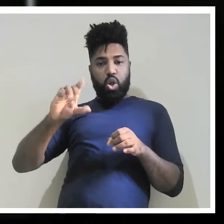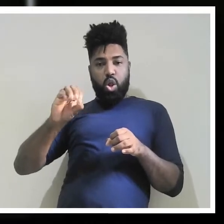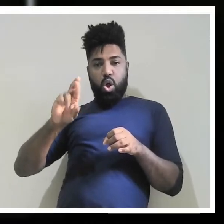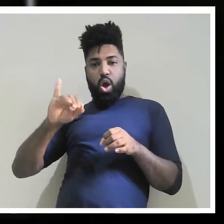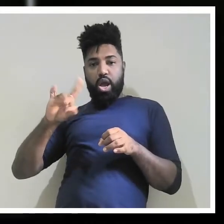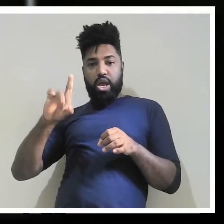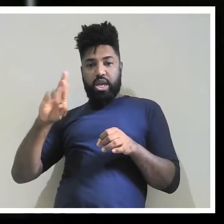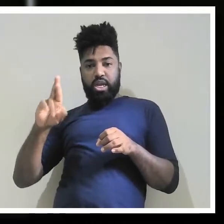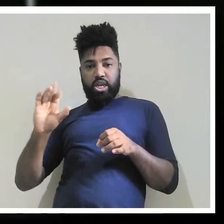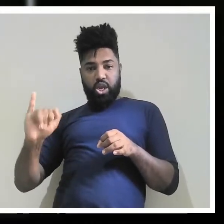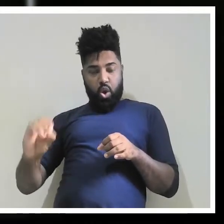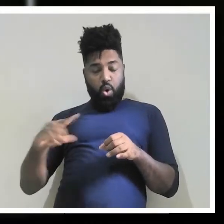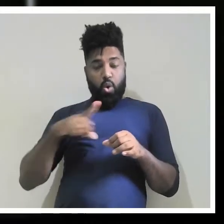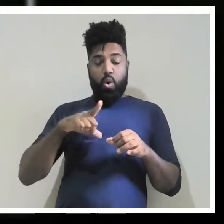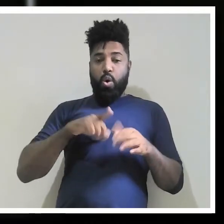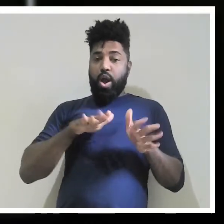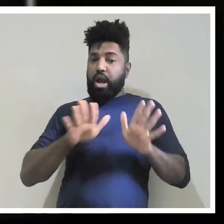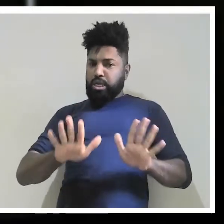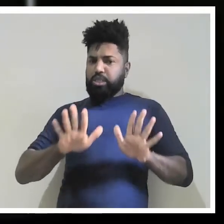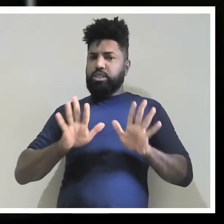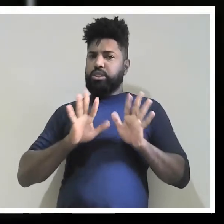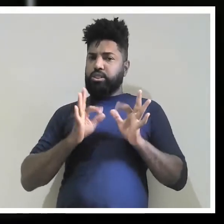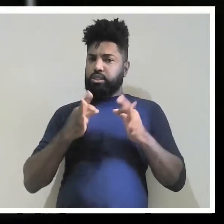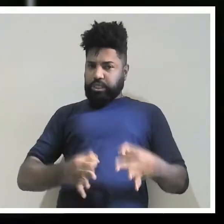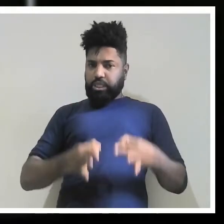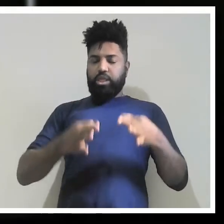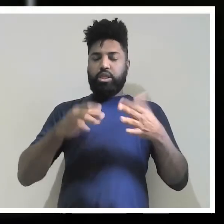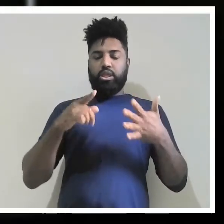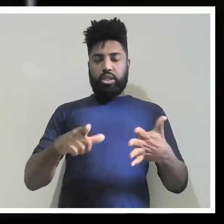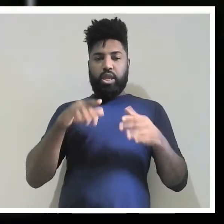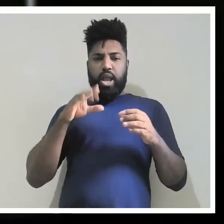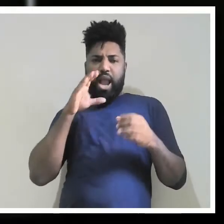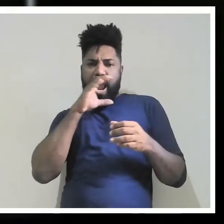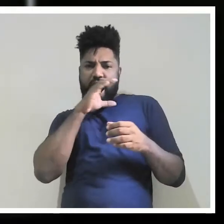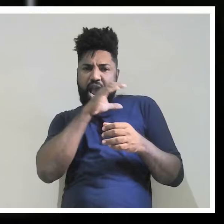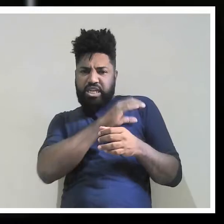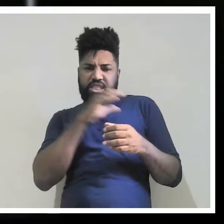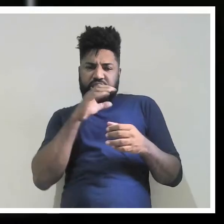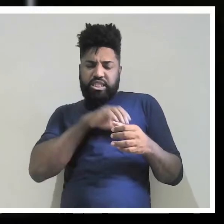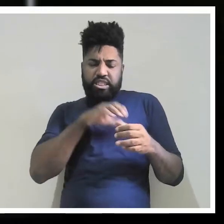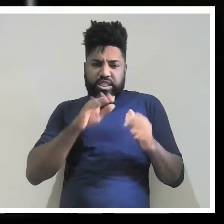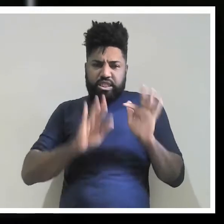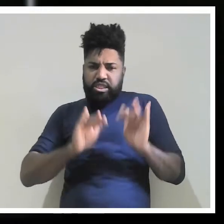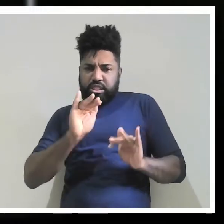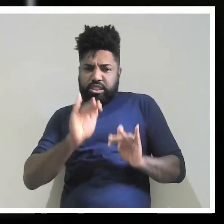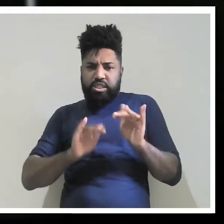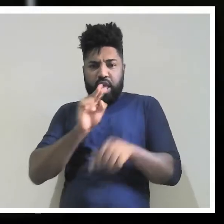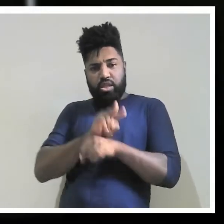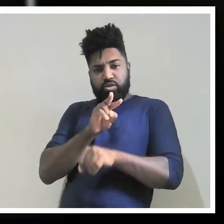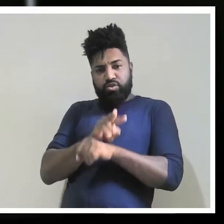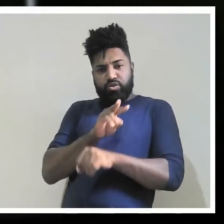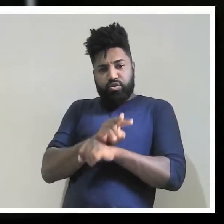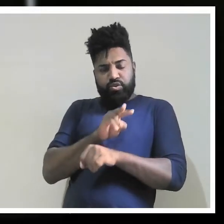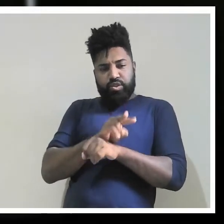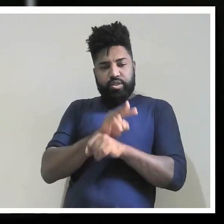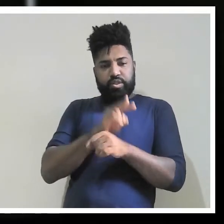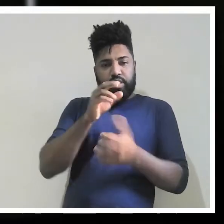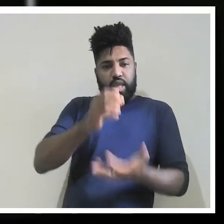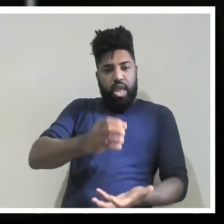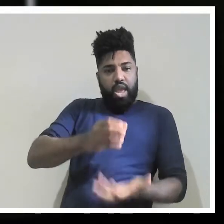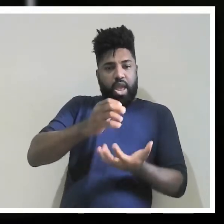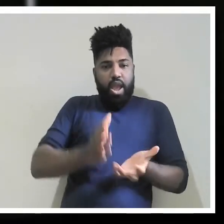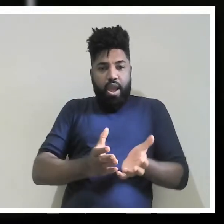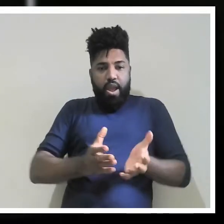nós controlamos a quantidade de amônia que vai sair pelo aquecimento dessa solução. Eu vou então aquecer esse balão colocando esse